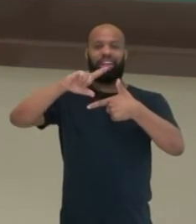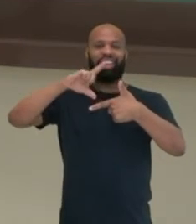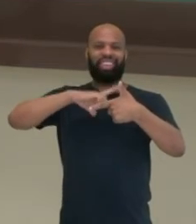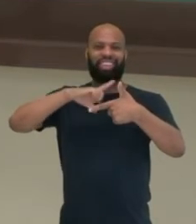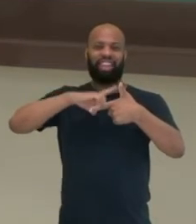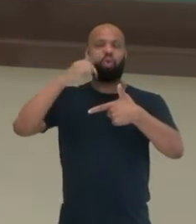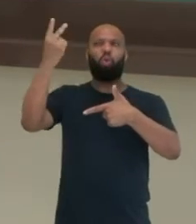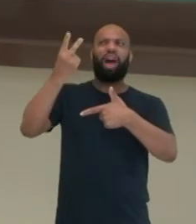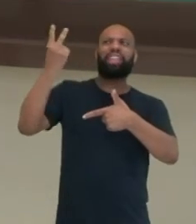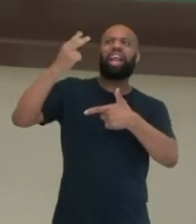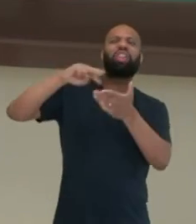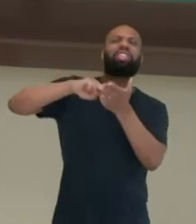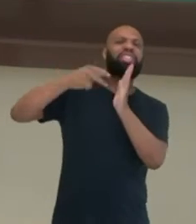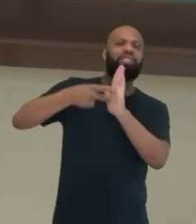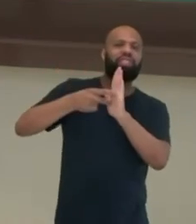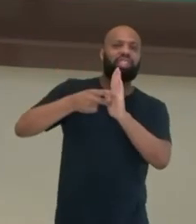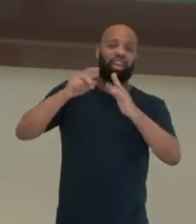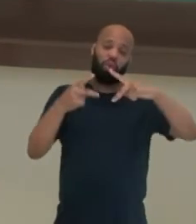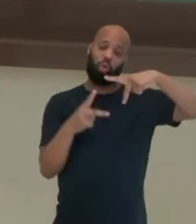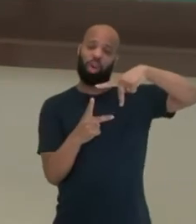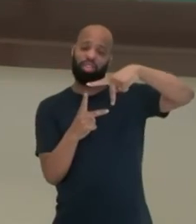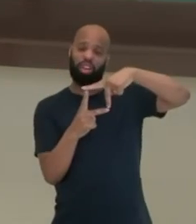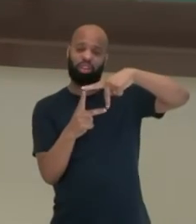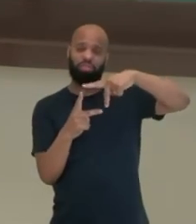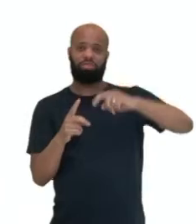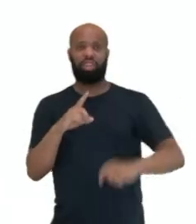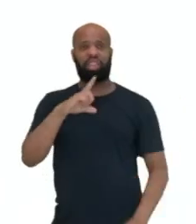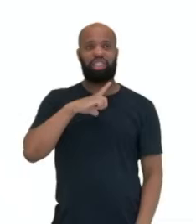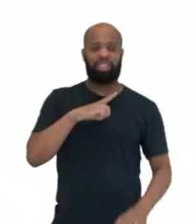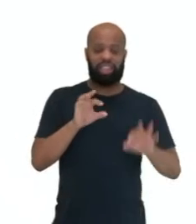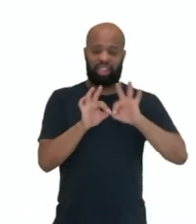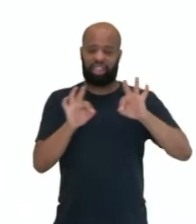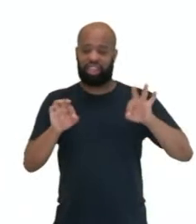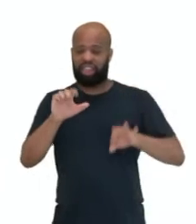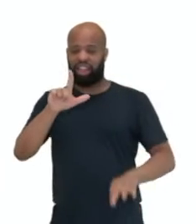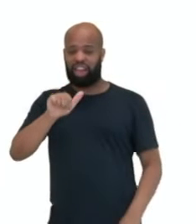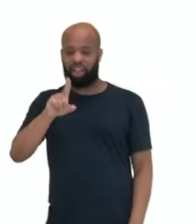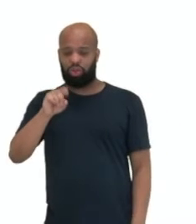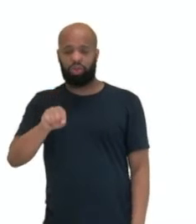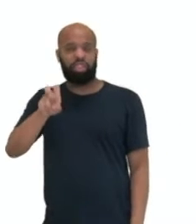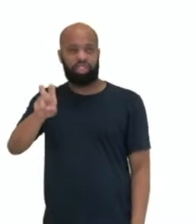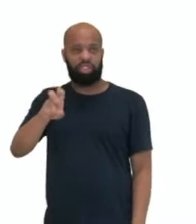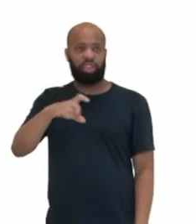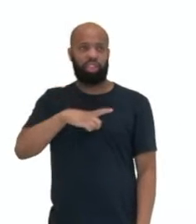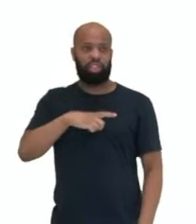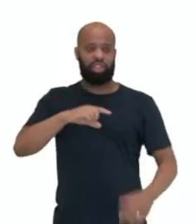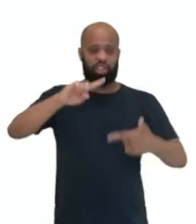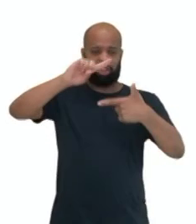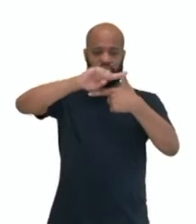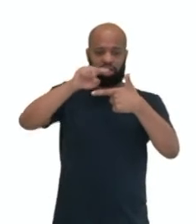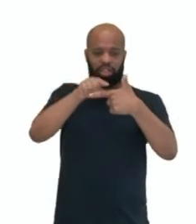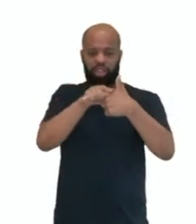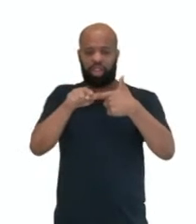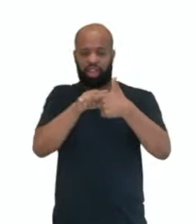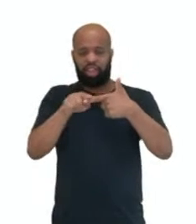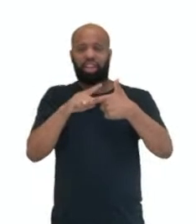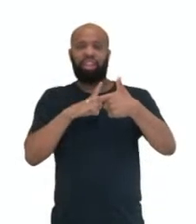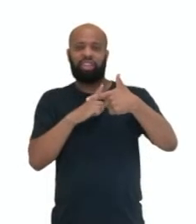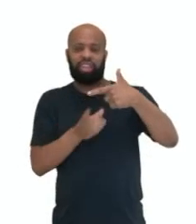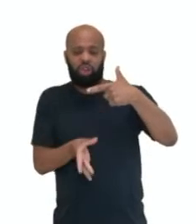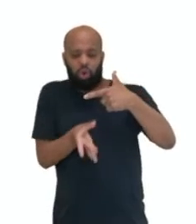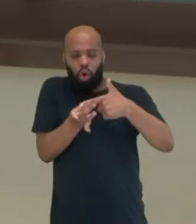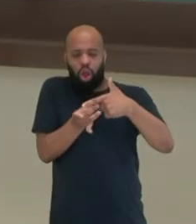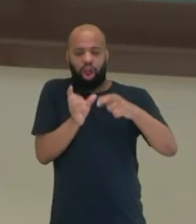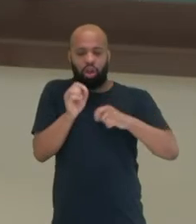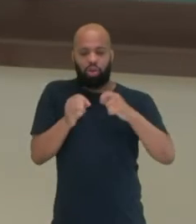Um quadrado de lado 5, no caso do exemplo. Aqui, um quadrado de lado 4, porque mede 4 cateto. E esse